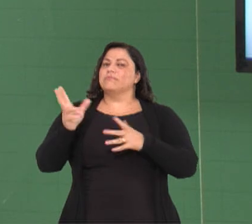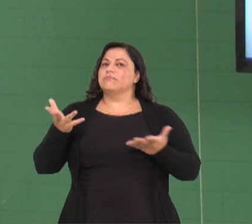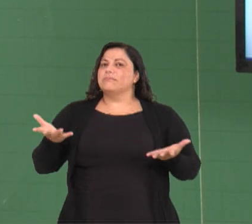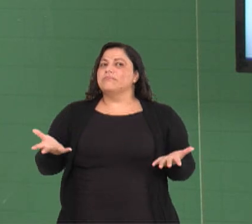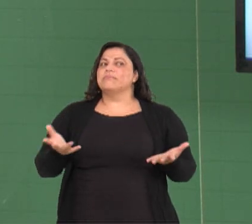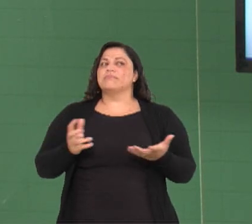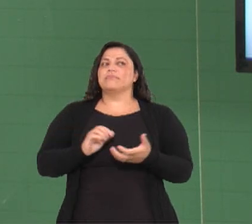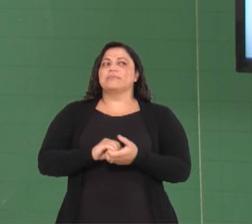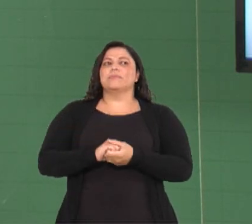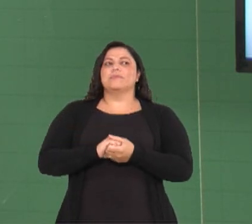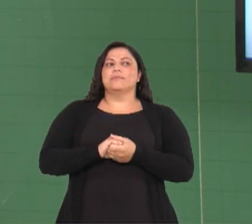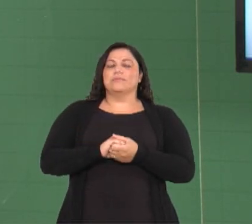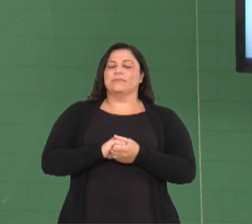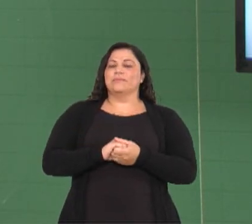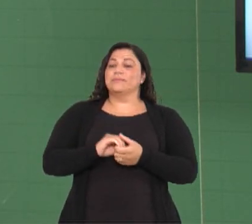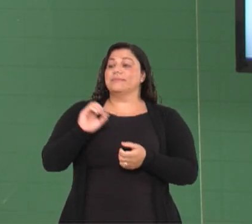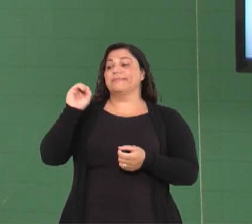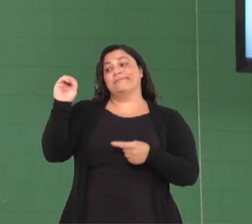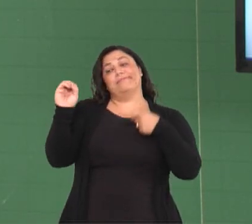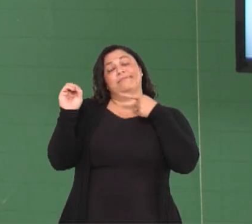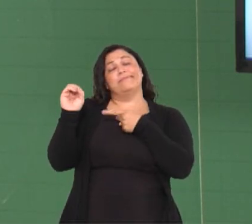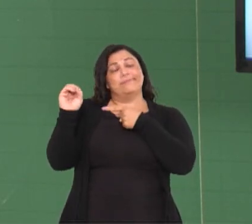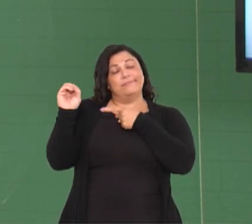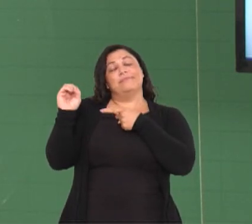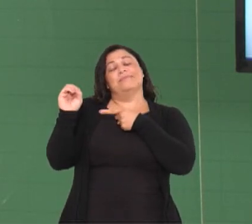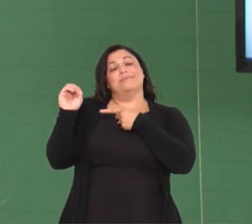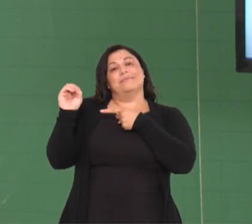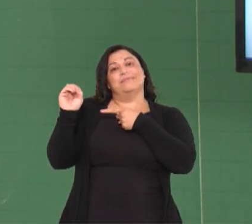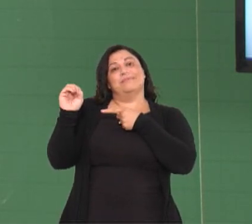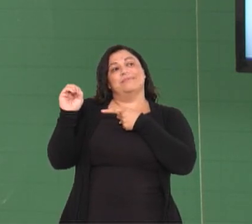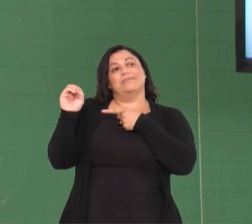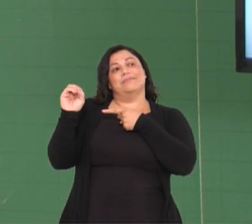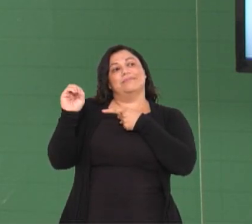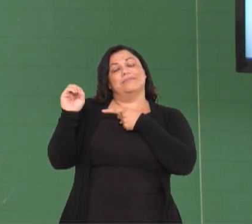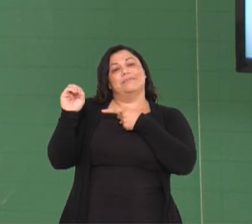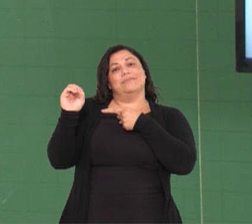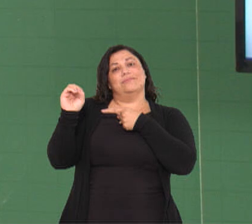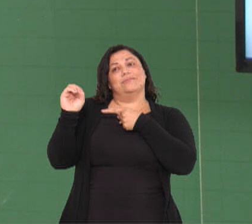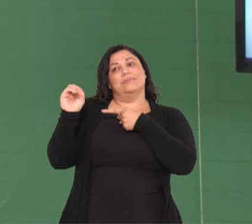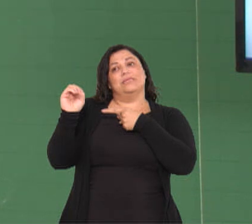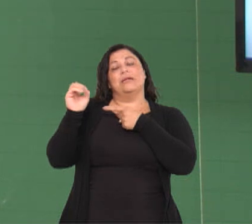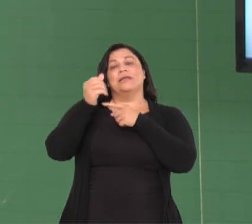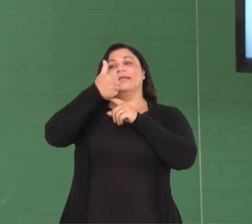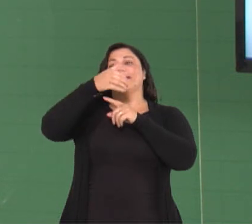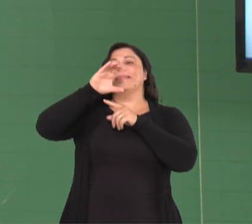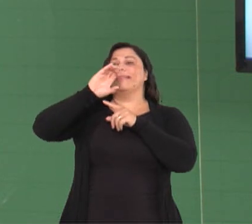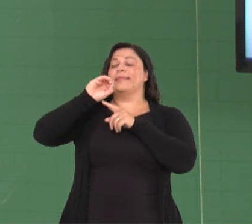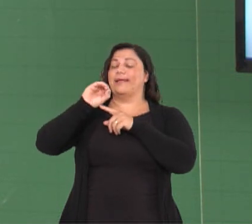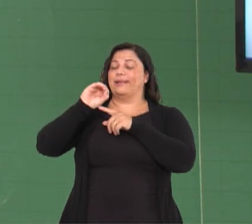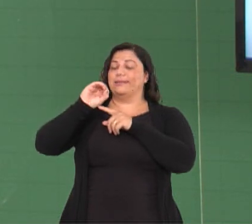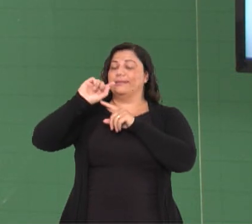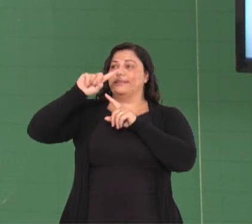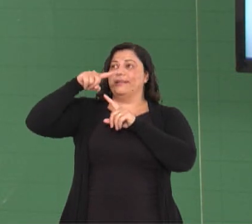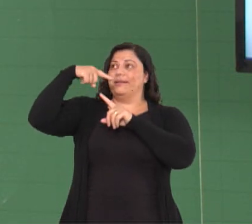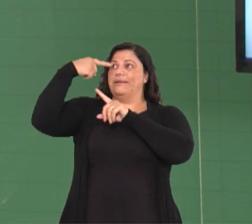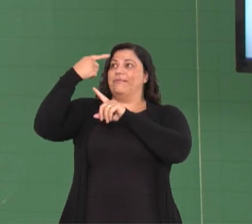mais 3, que é 0, e a gente sabe que 10 elevado a 0 vale 1. E aí, no